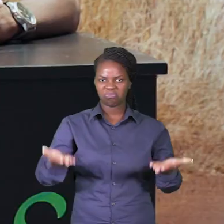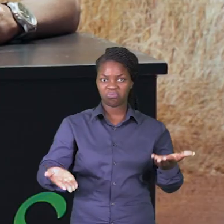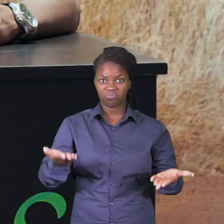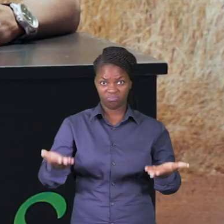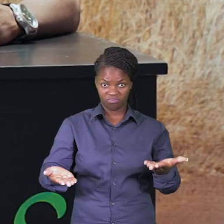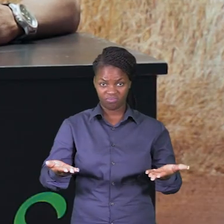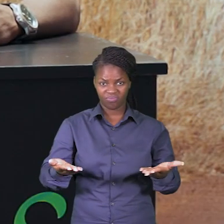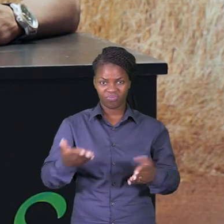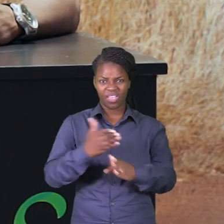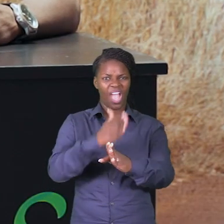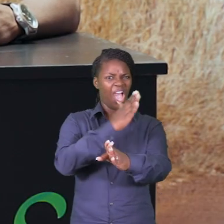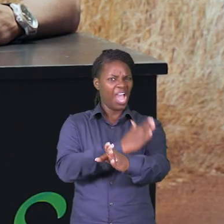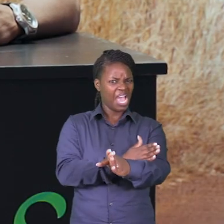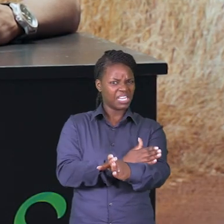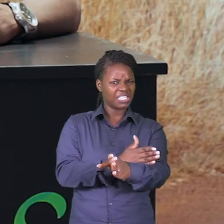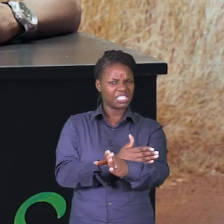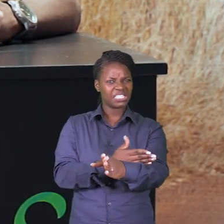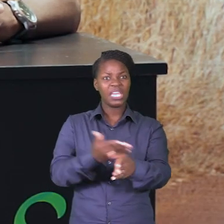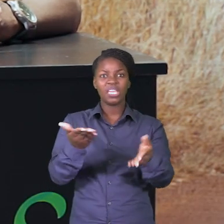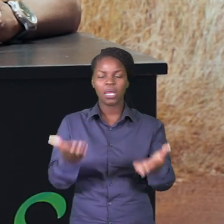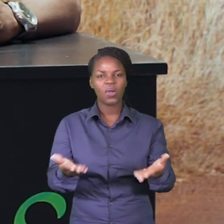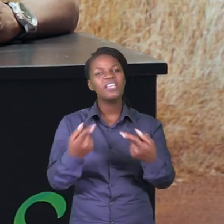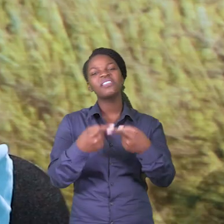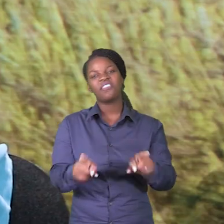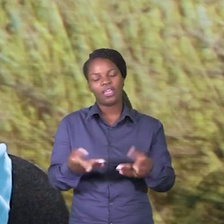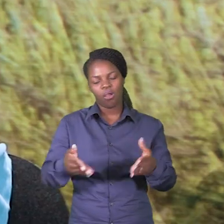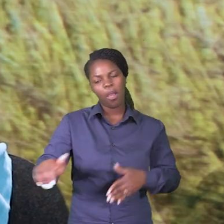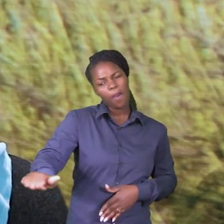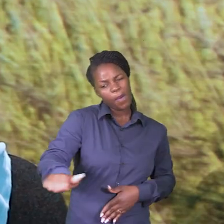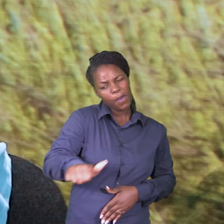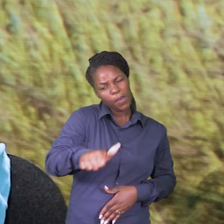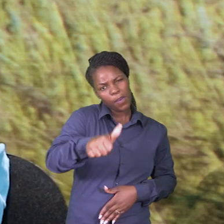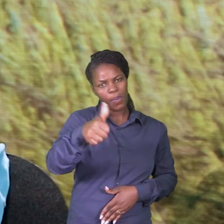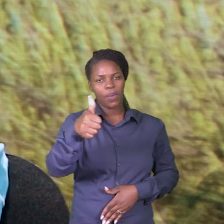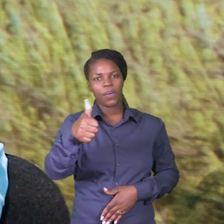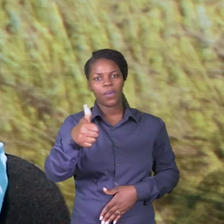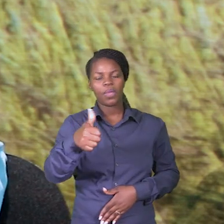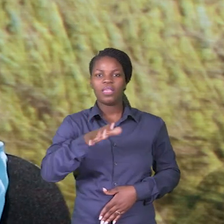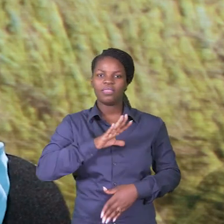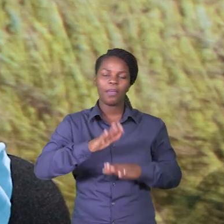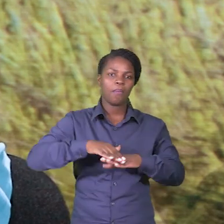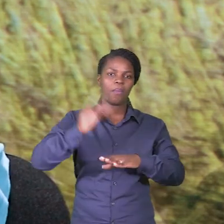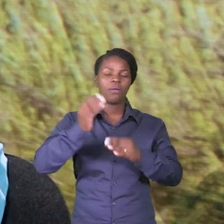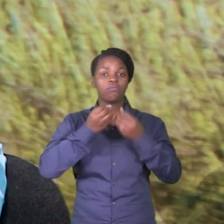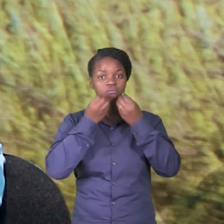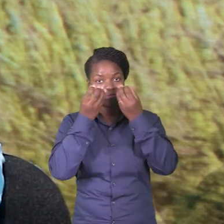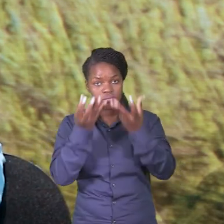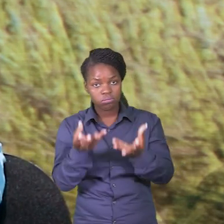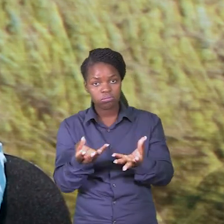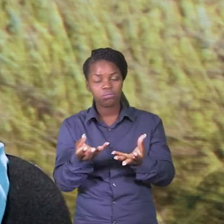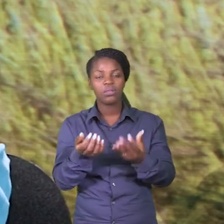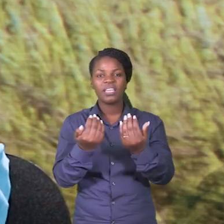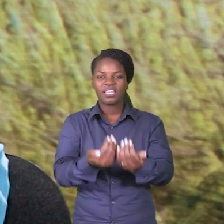o tempos passados melhoria Sim há uma melhoria nós conseguimos perceber que há mais denúncias